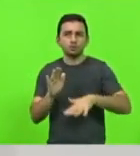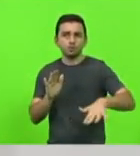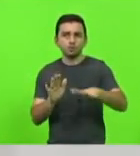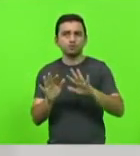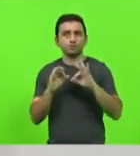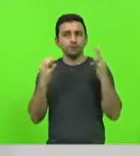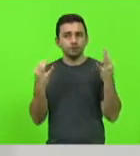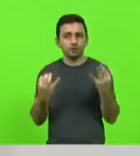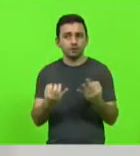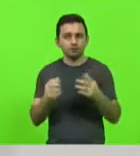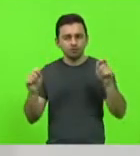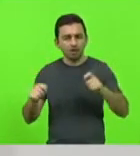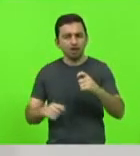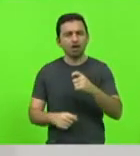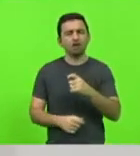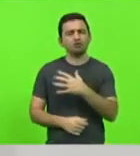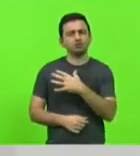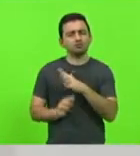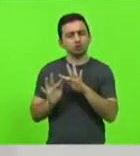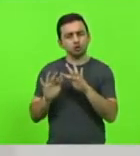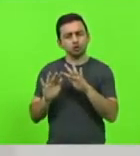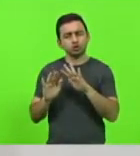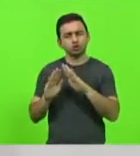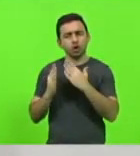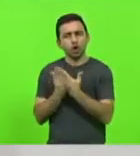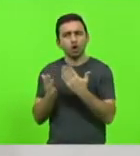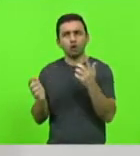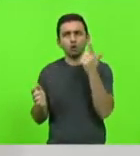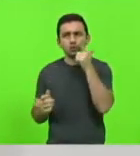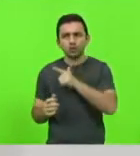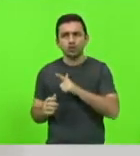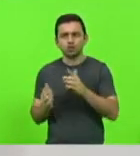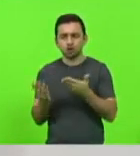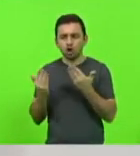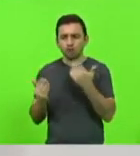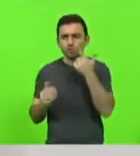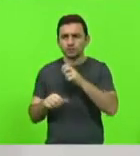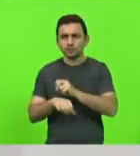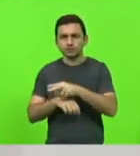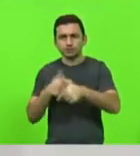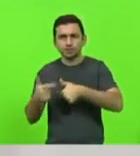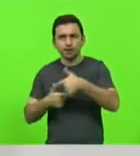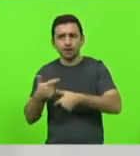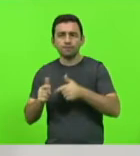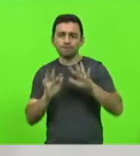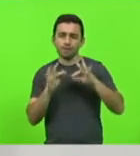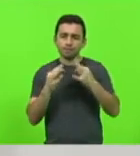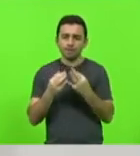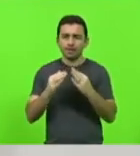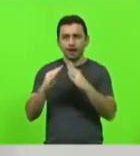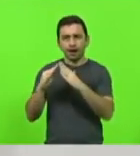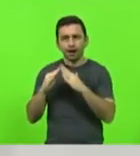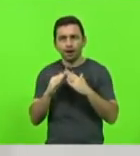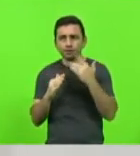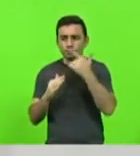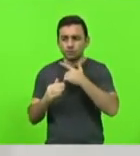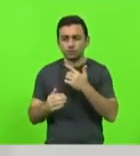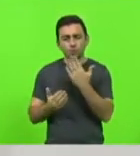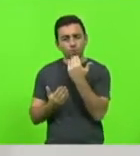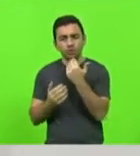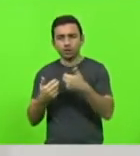escola, que todos os jovens tenham emprego, que todas as famílias tenham teto, renda e comida no prato.